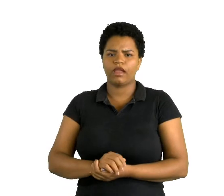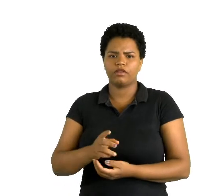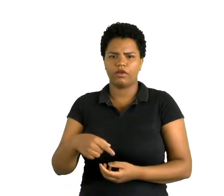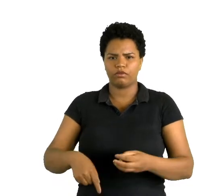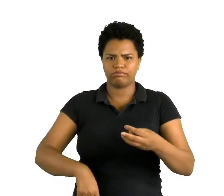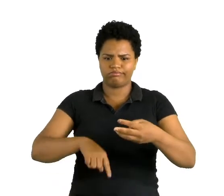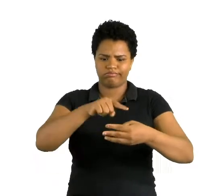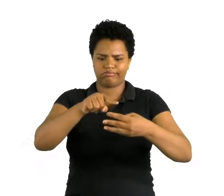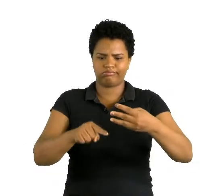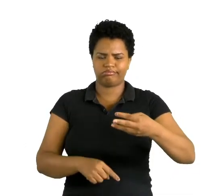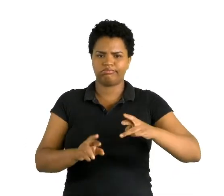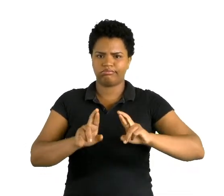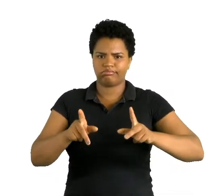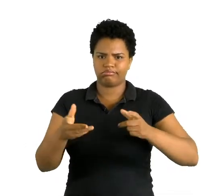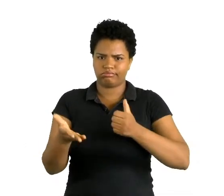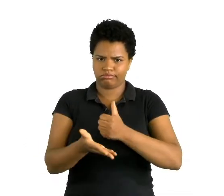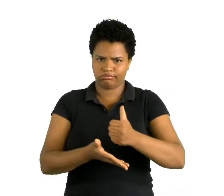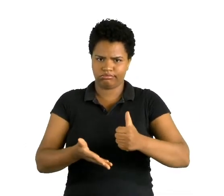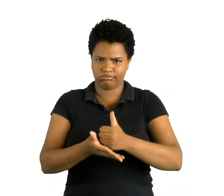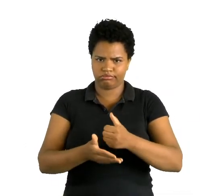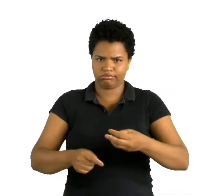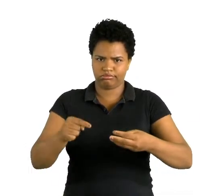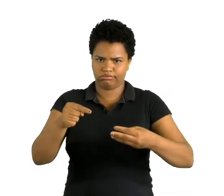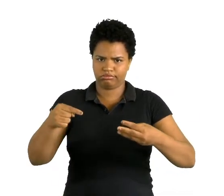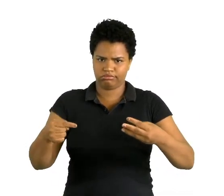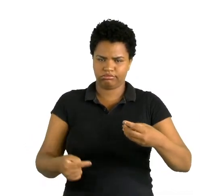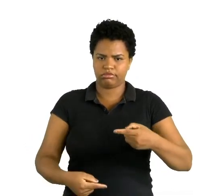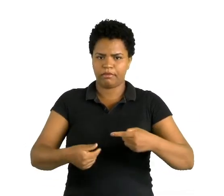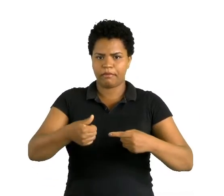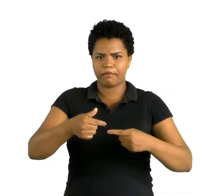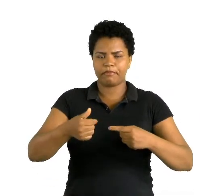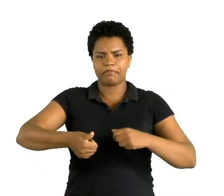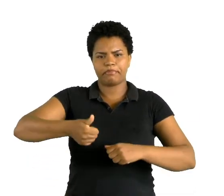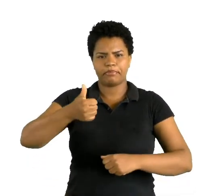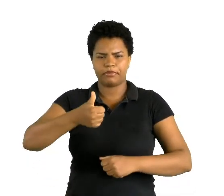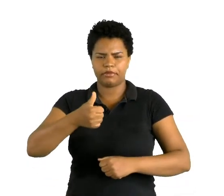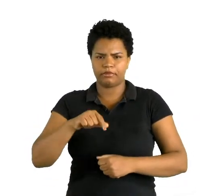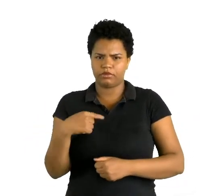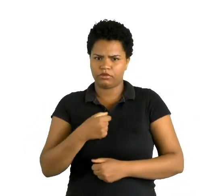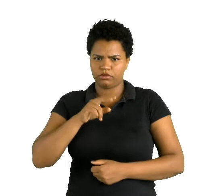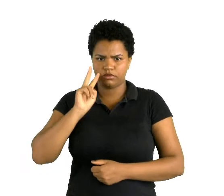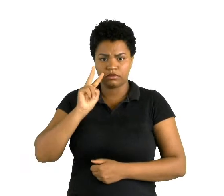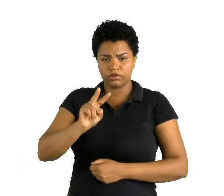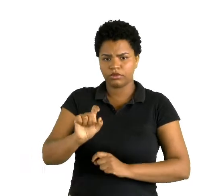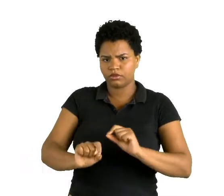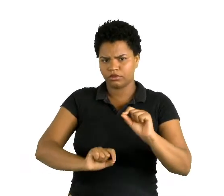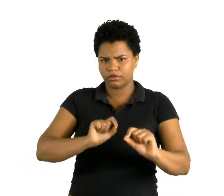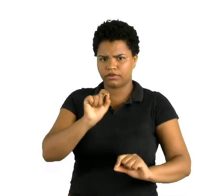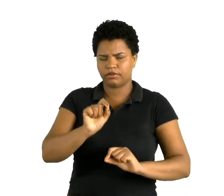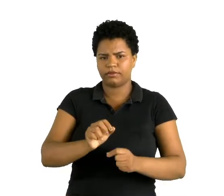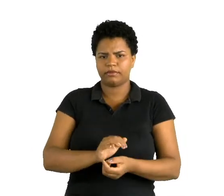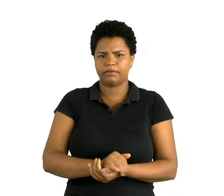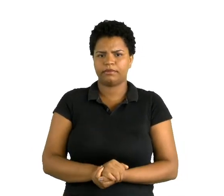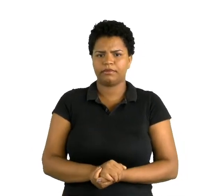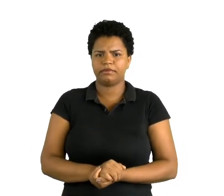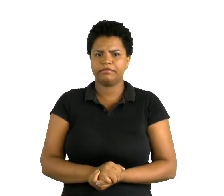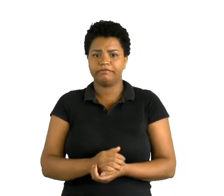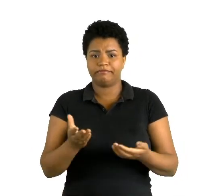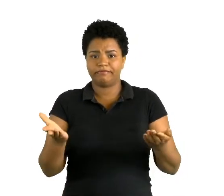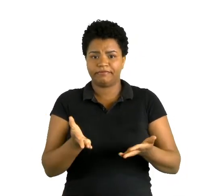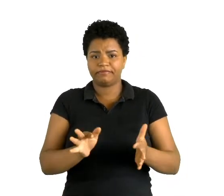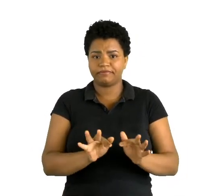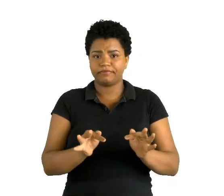diferenças básicas entre eles, tá? A primeira, no caso, nós observamos aí que o simple present,